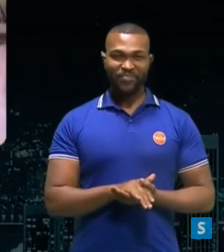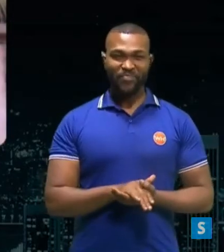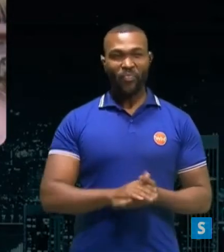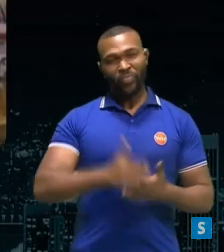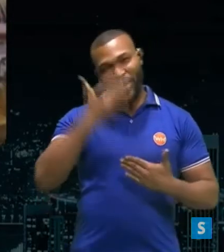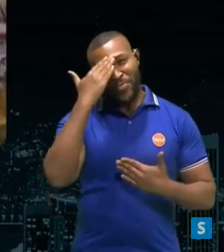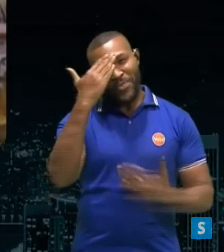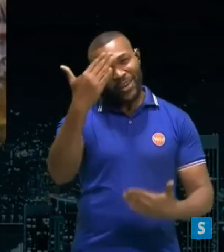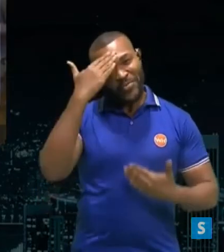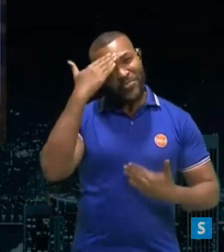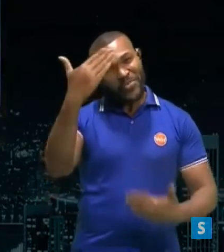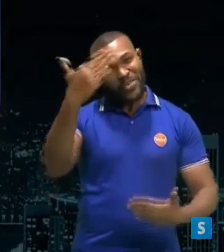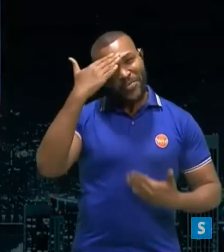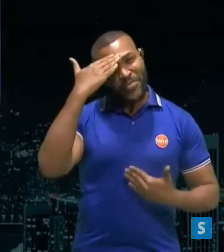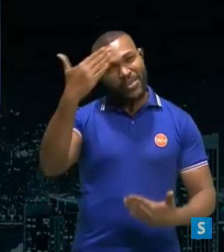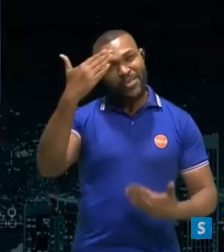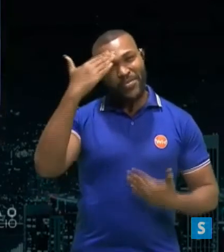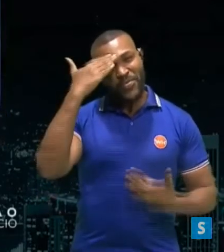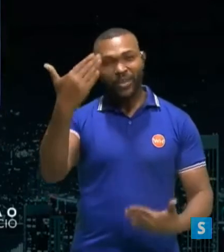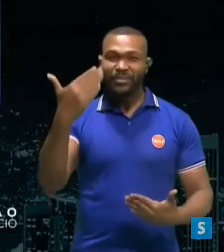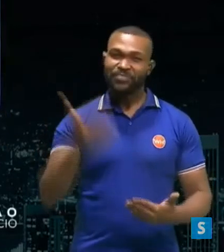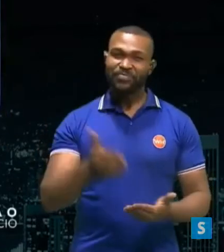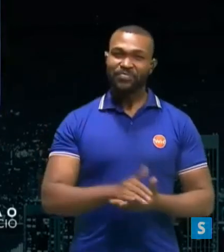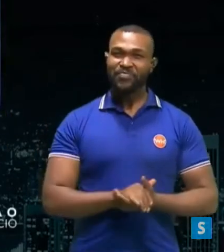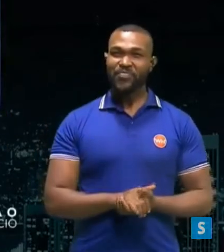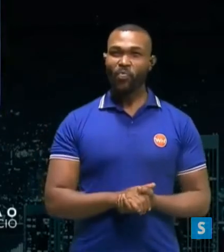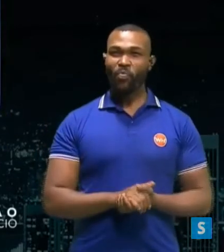Valeu gente valeu obrigado